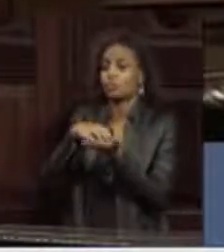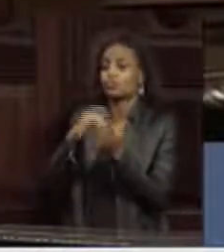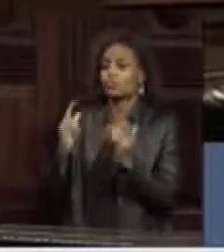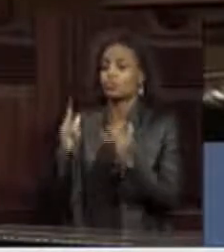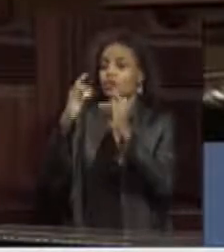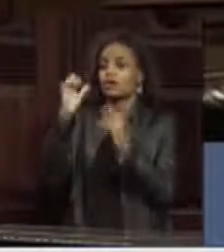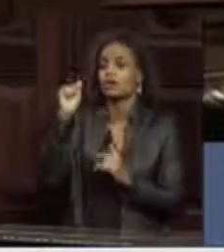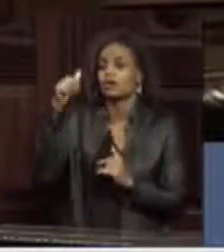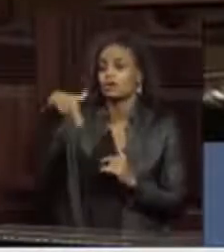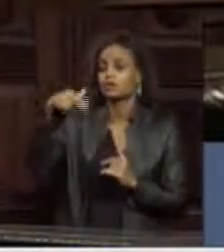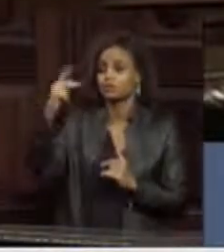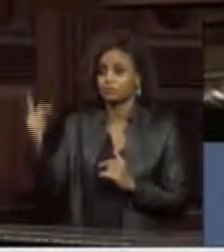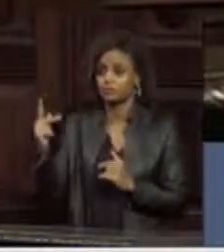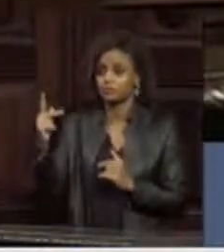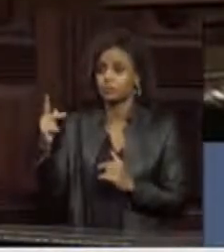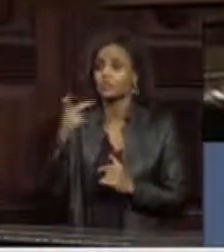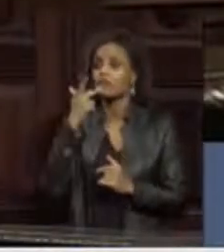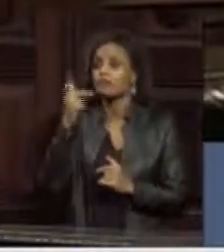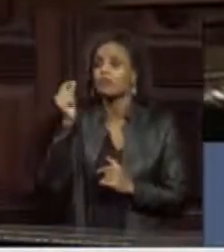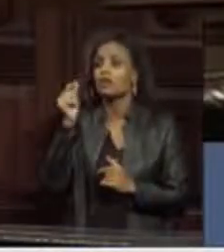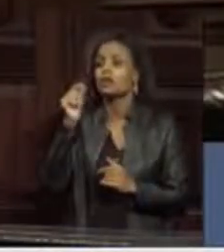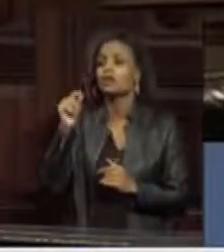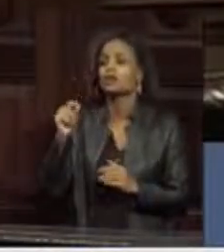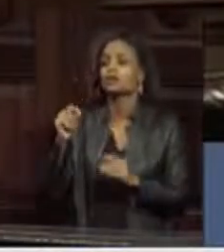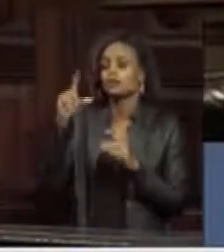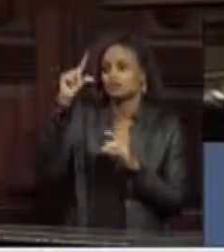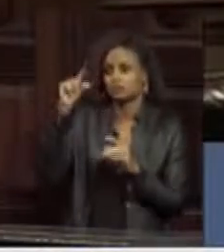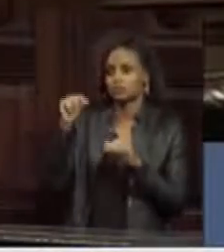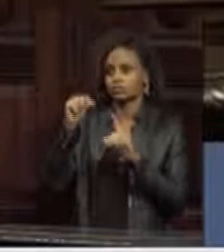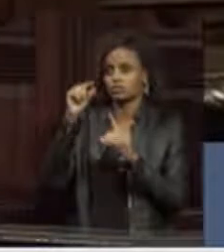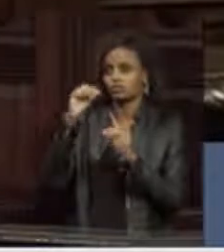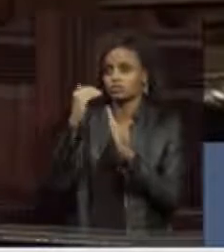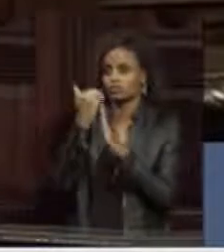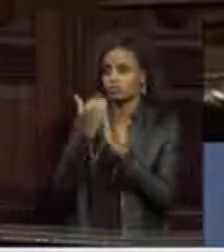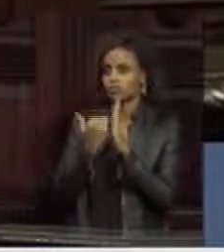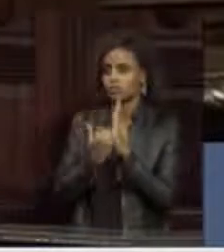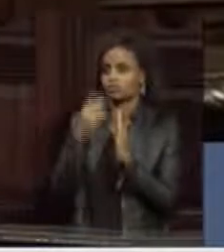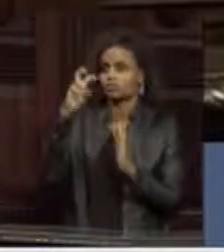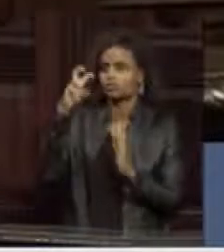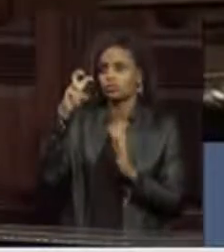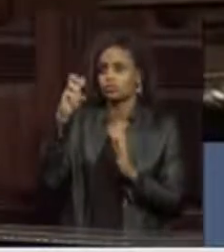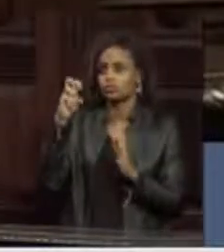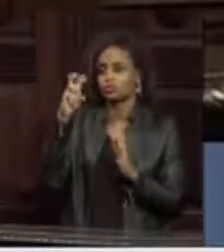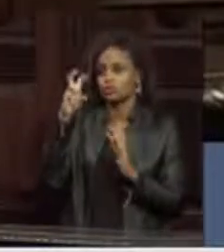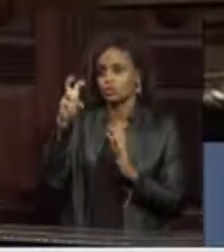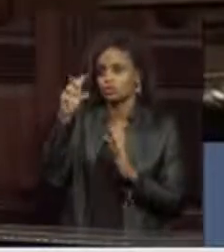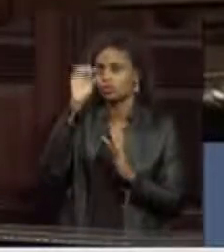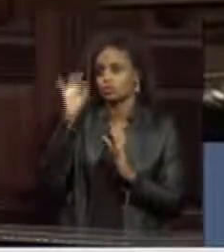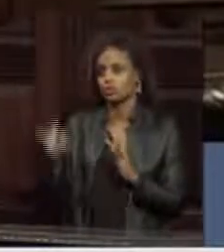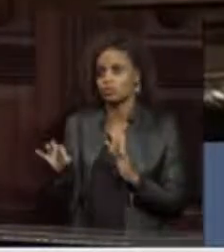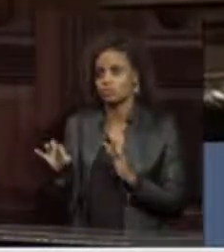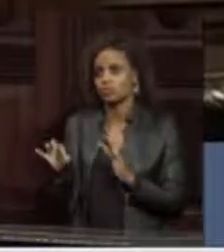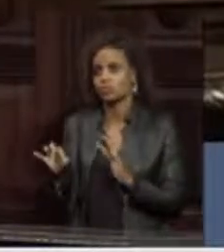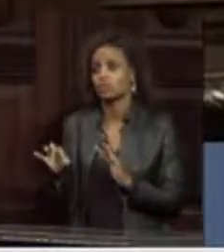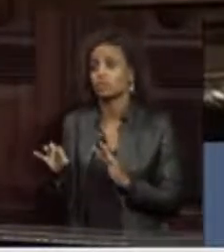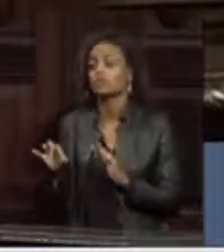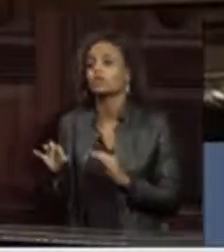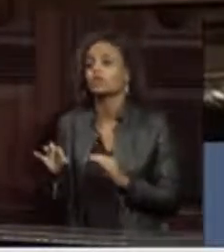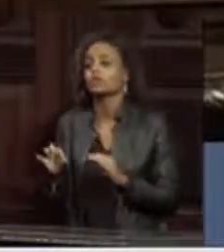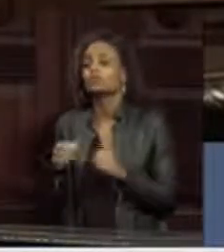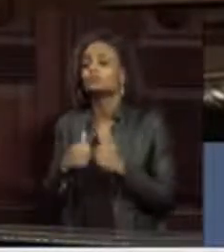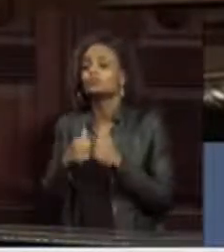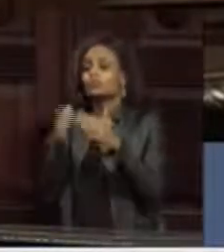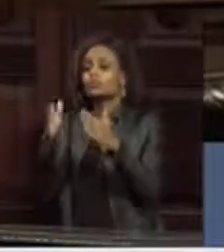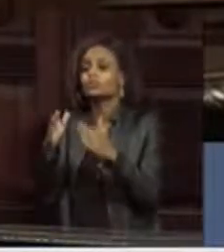fala dessa redução a partir da curva de produção estabelecida, ou